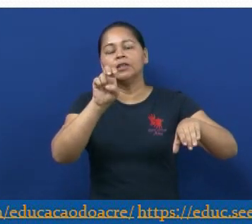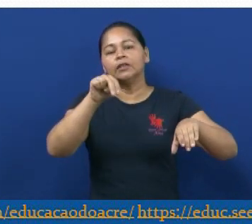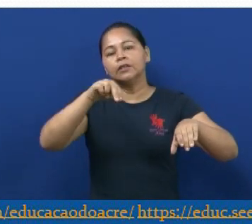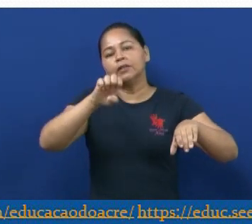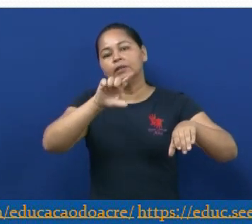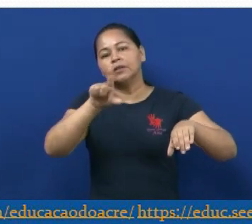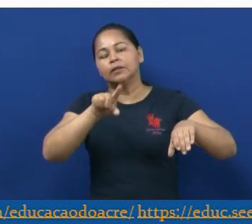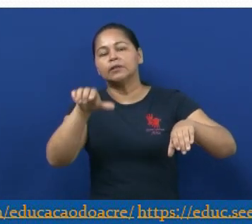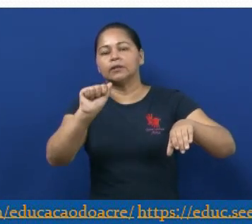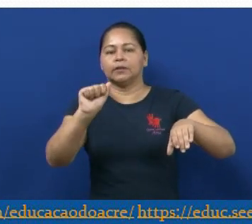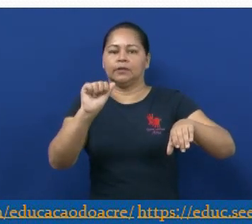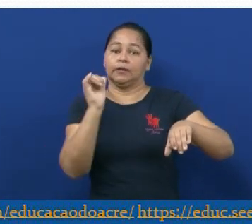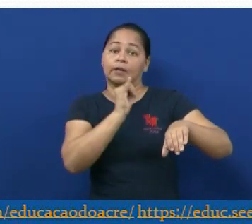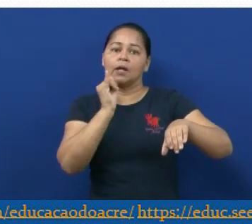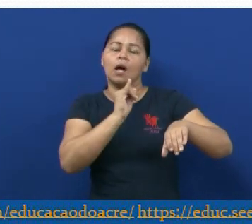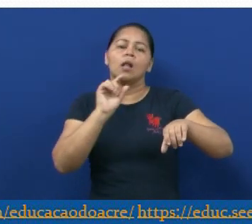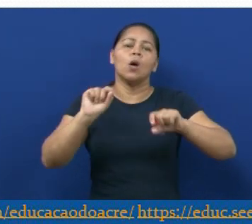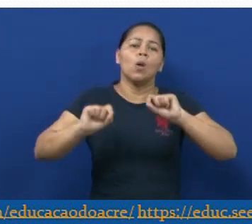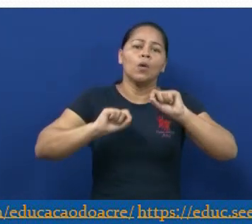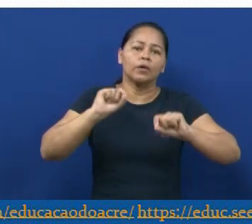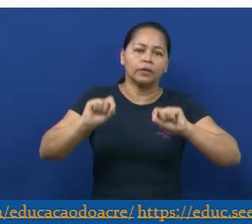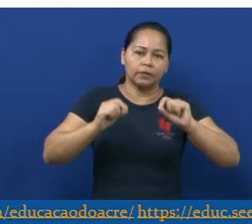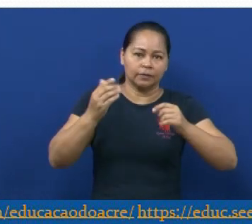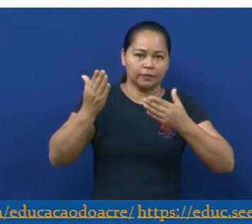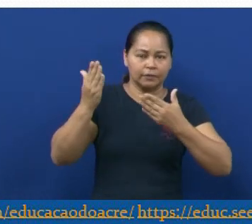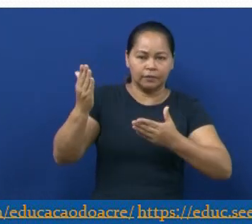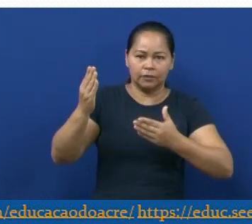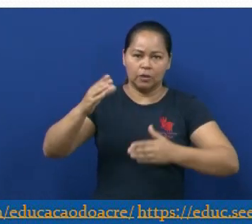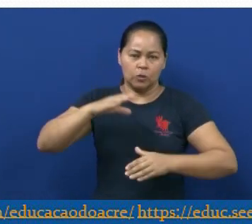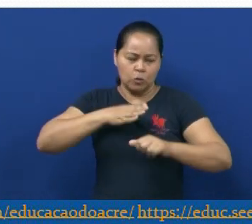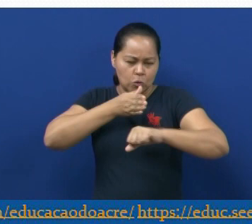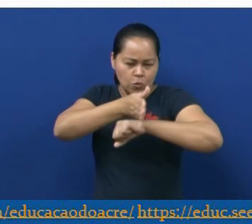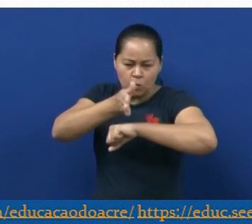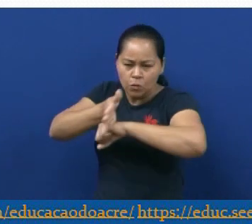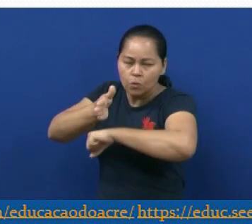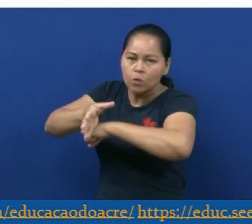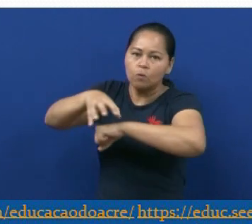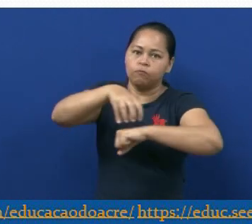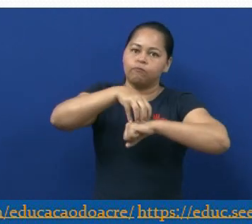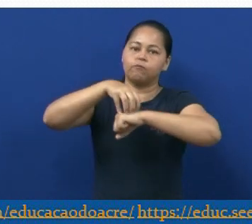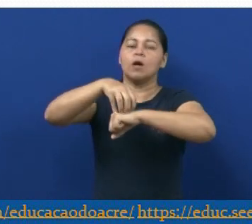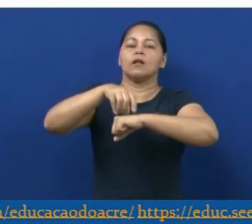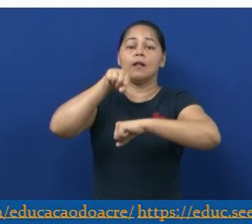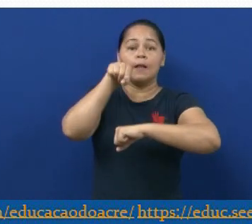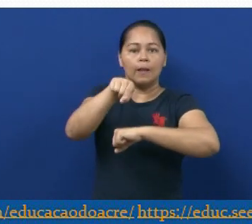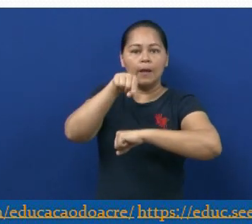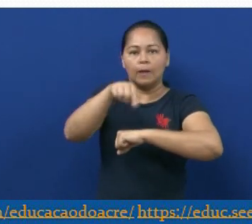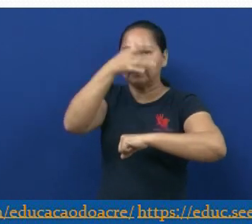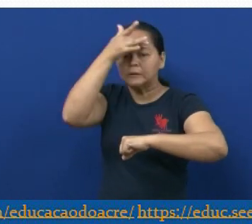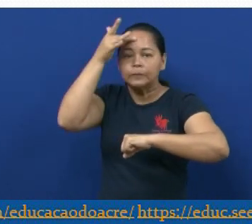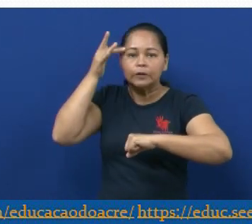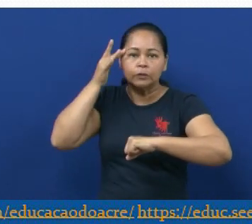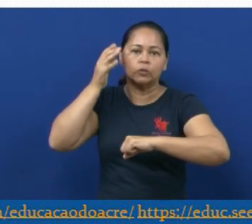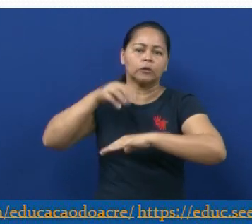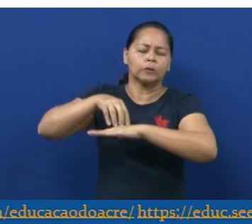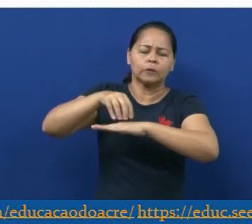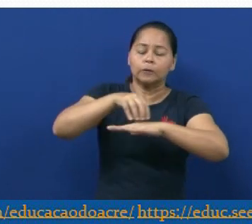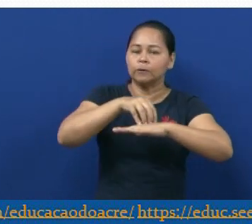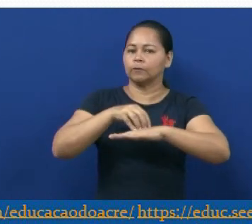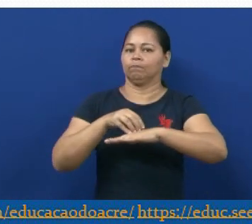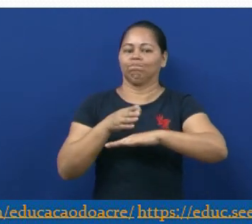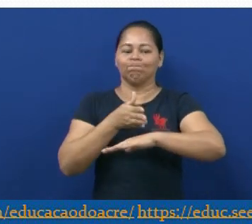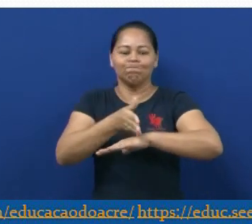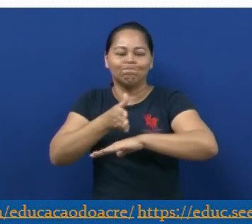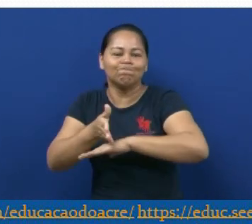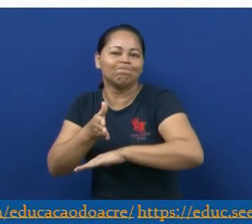Itália. Veneza é um dos destinos turísticos mais visitados do mundo. É mais um exemplo dessa melhoria no